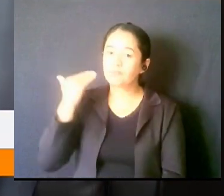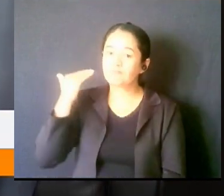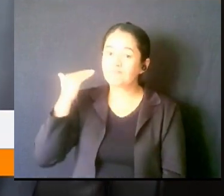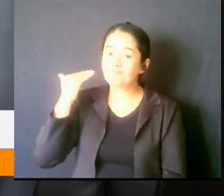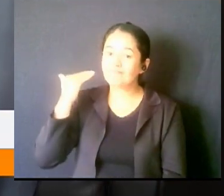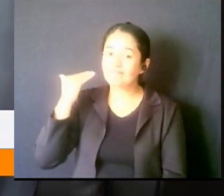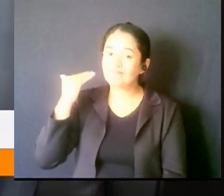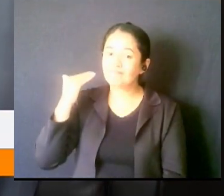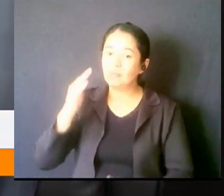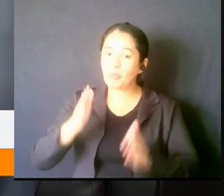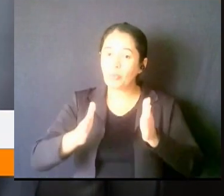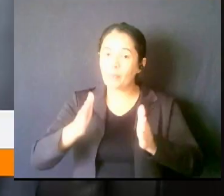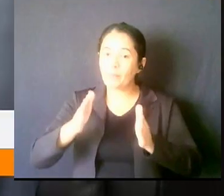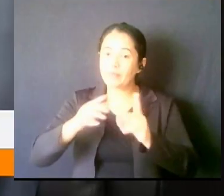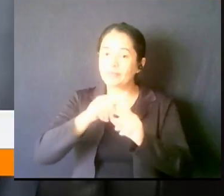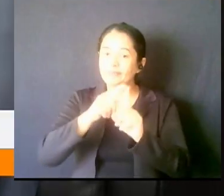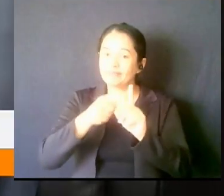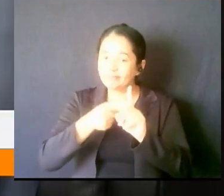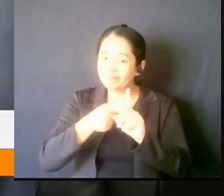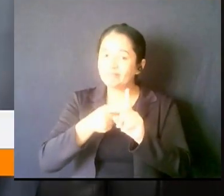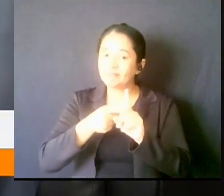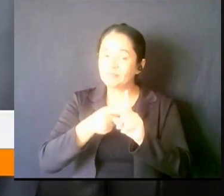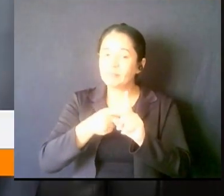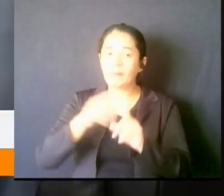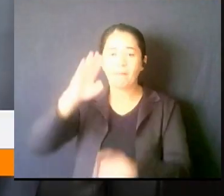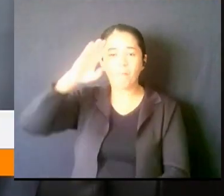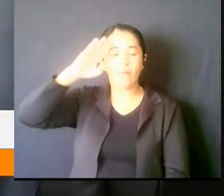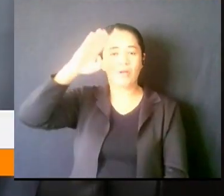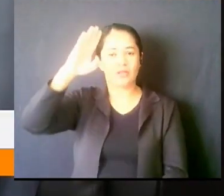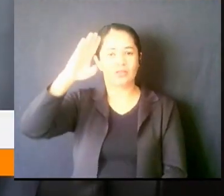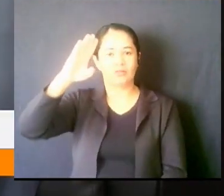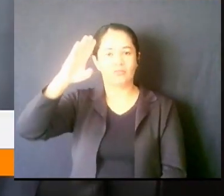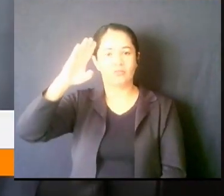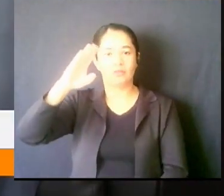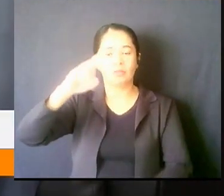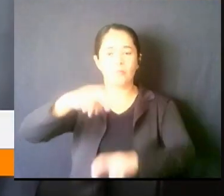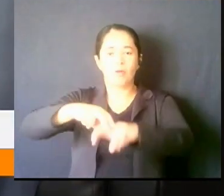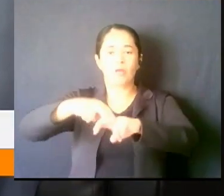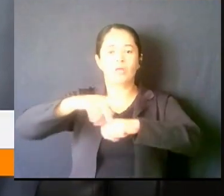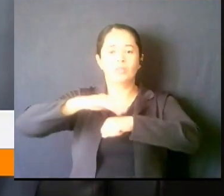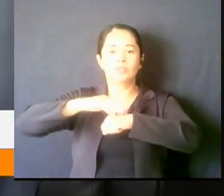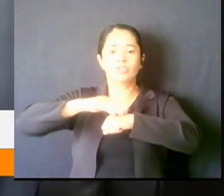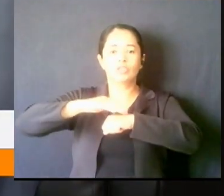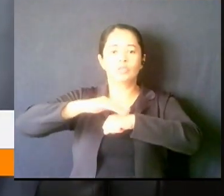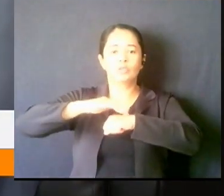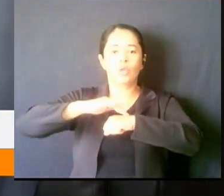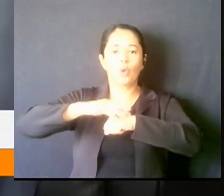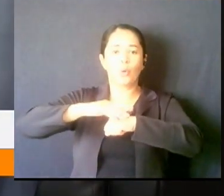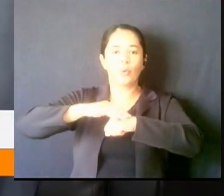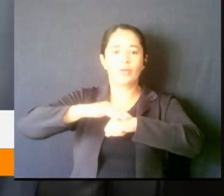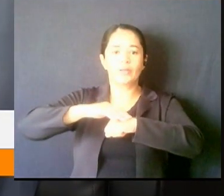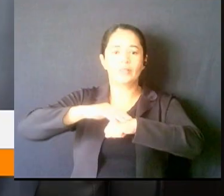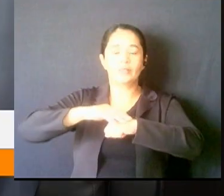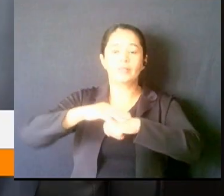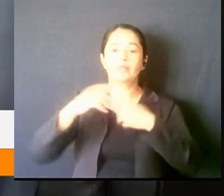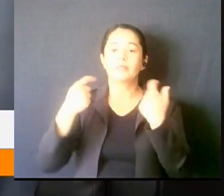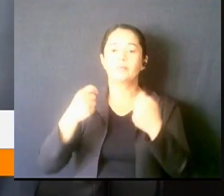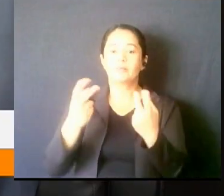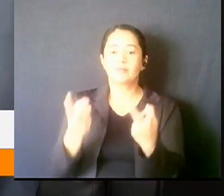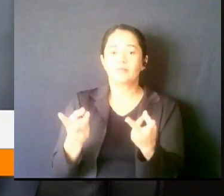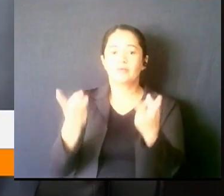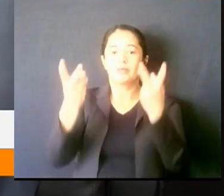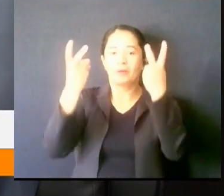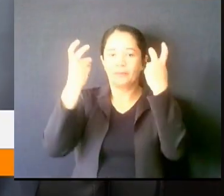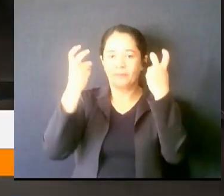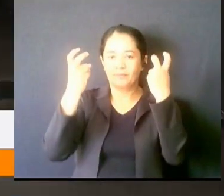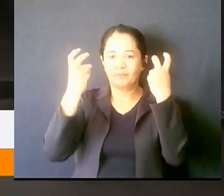gestacional, especialmente em função de doenças que exigem um reconhecimento por parte da pessoa de que há